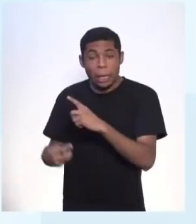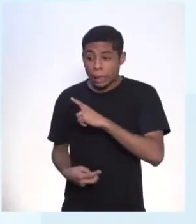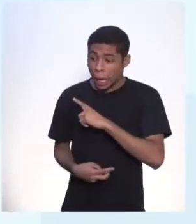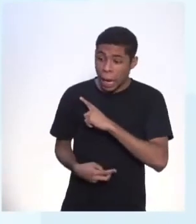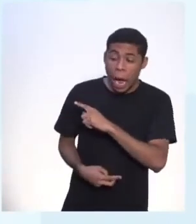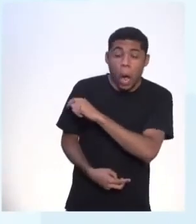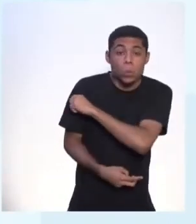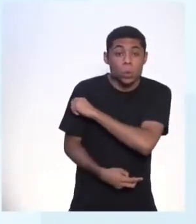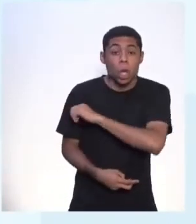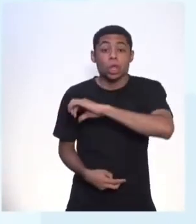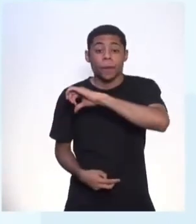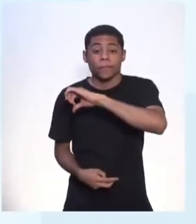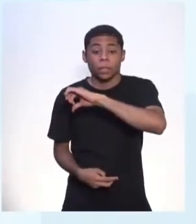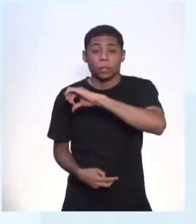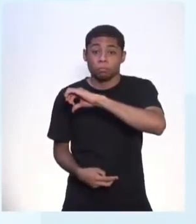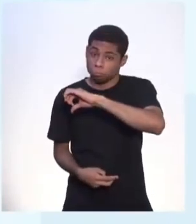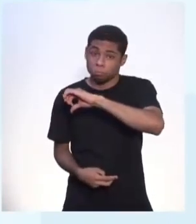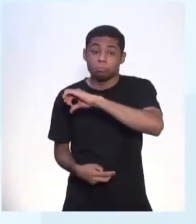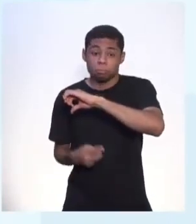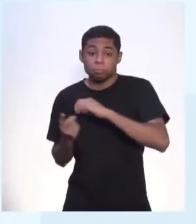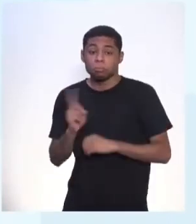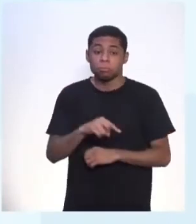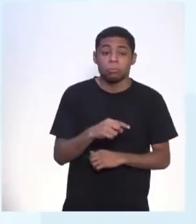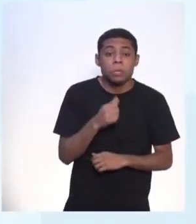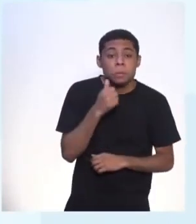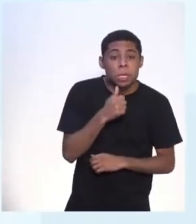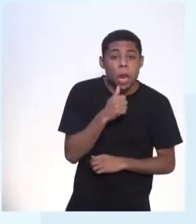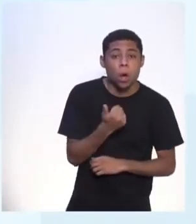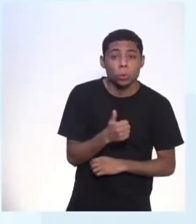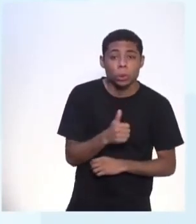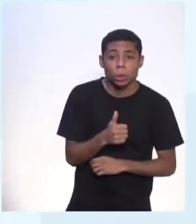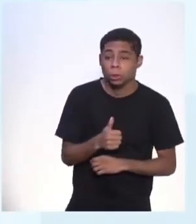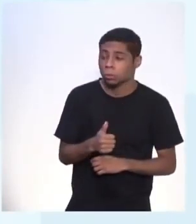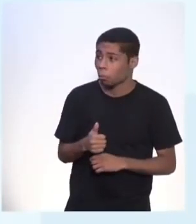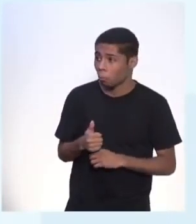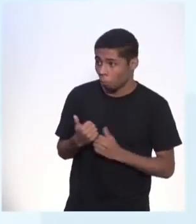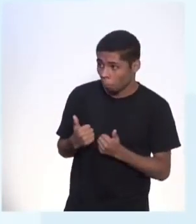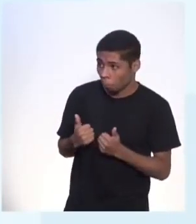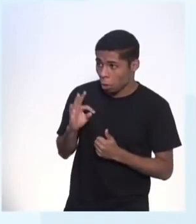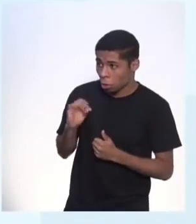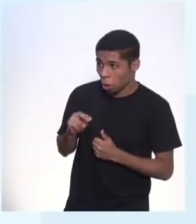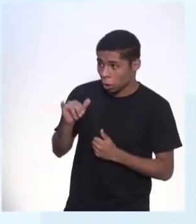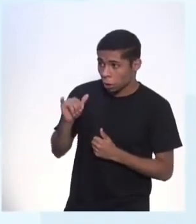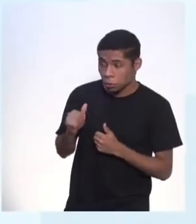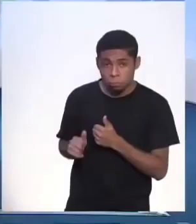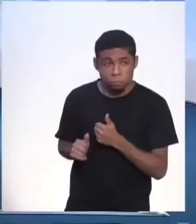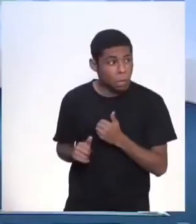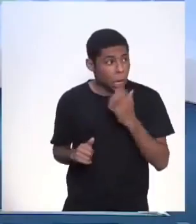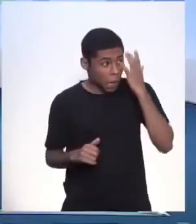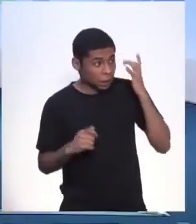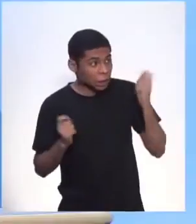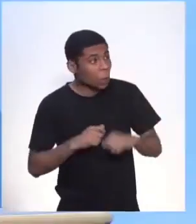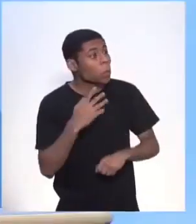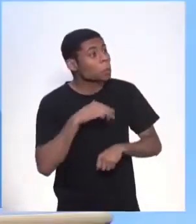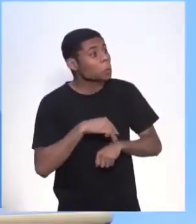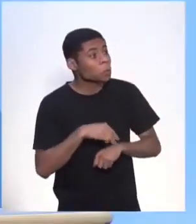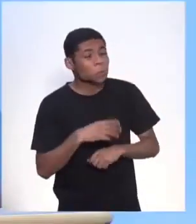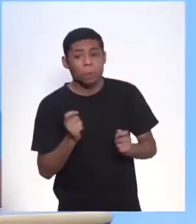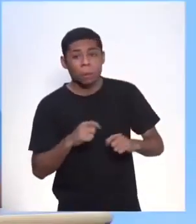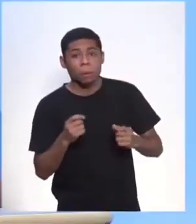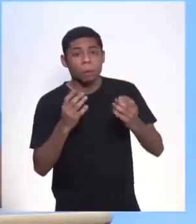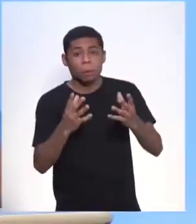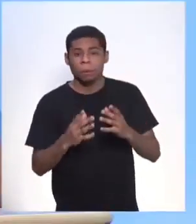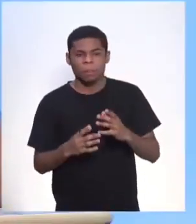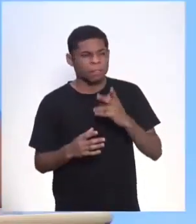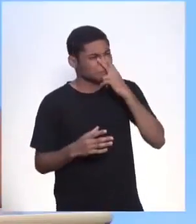para 11 meninas na sala. É esse o texto, Tony. Perfeito. Tudo bem? Perfeito. Um minutinho dá para eles completarem as lacunas? Dá sim, Acho tem que bastante dá,